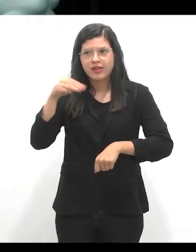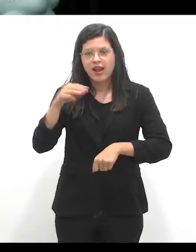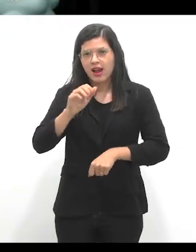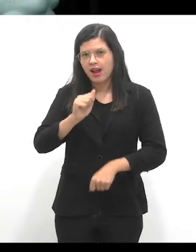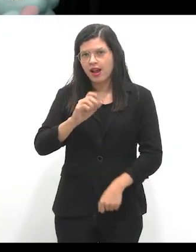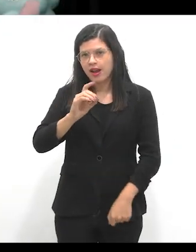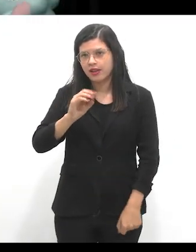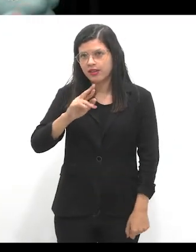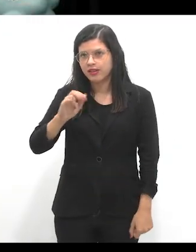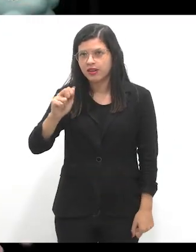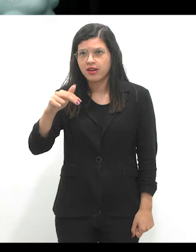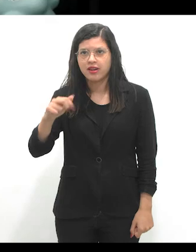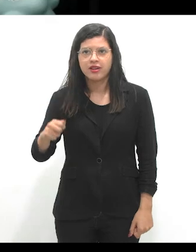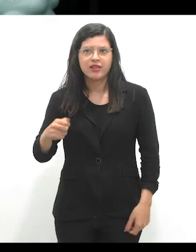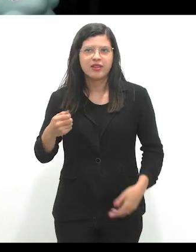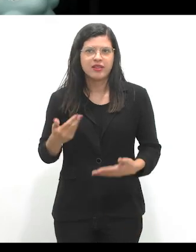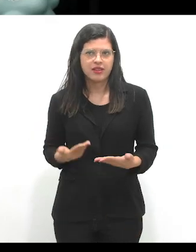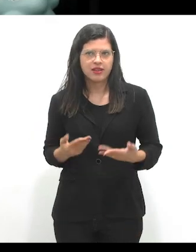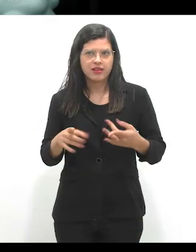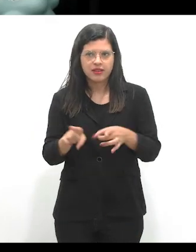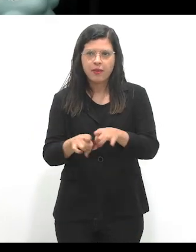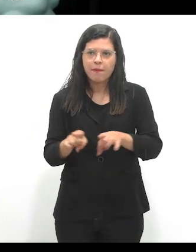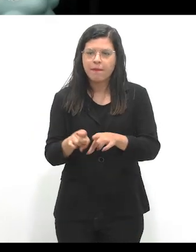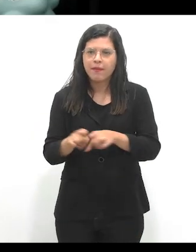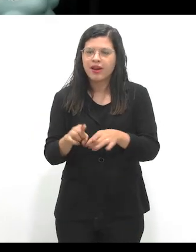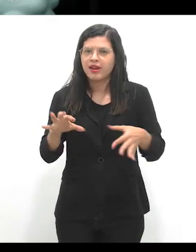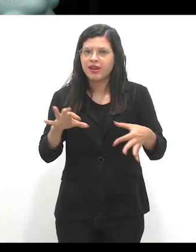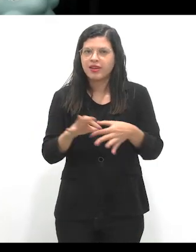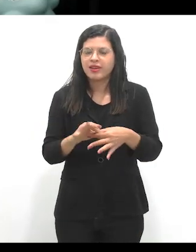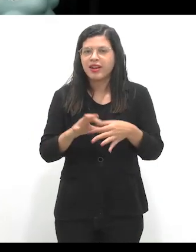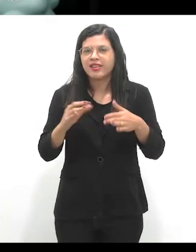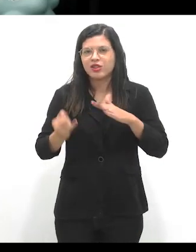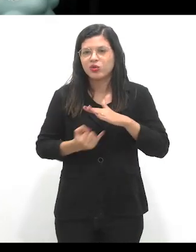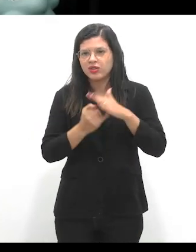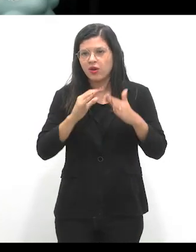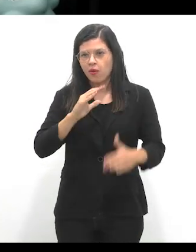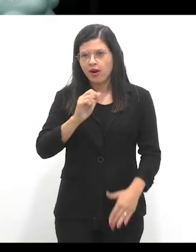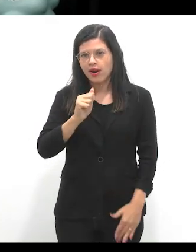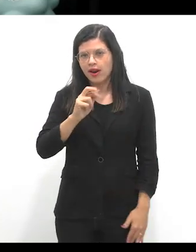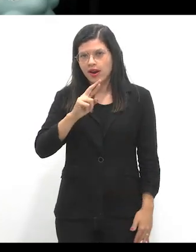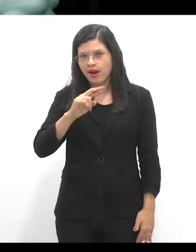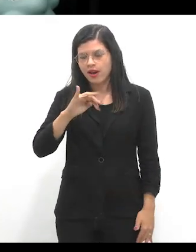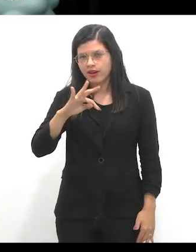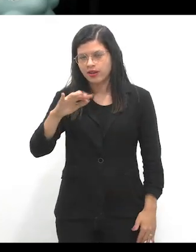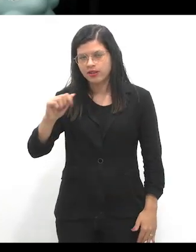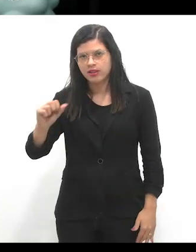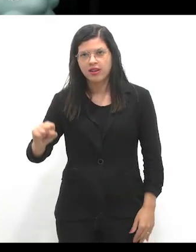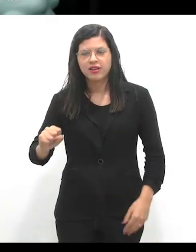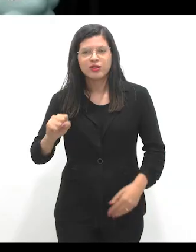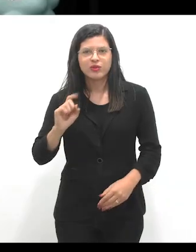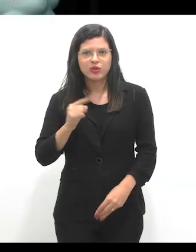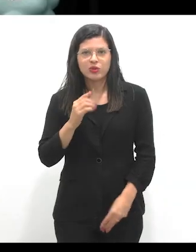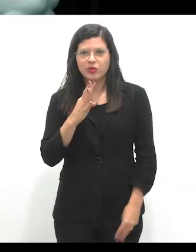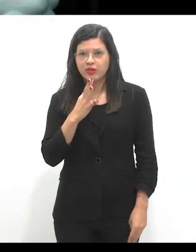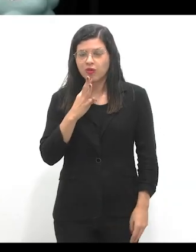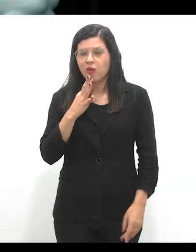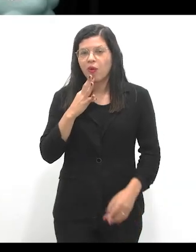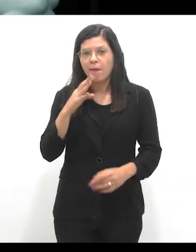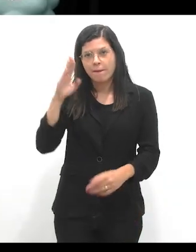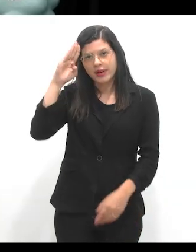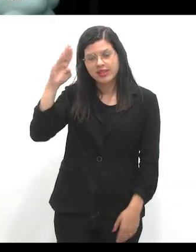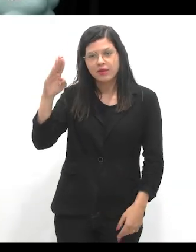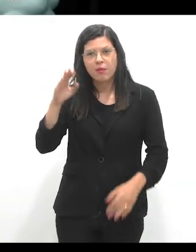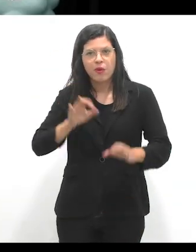a mestre Adriana Fernandes Basílio, que é também integrante da Caritas, que tem um trabalho magnífico que